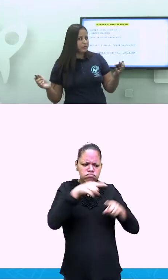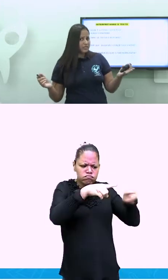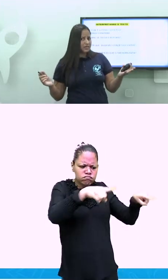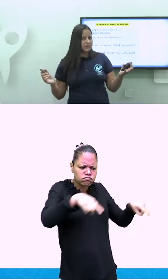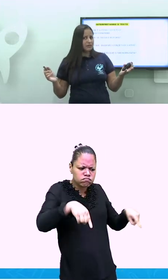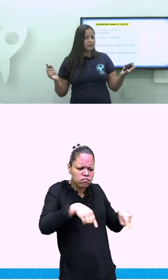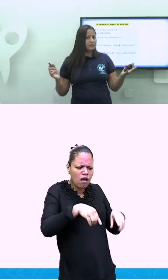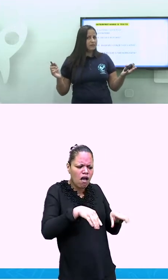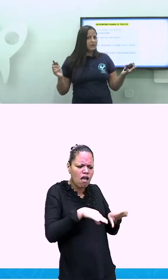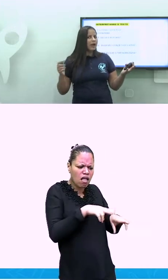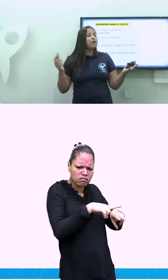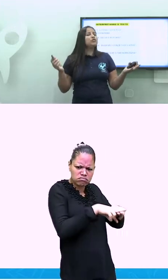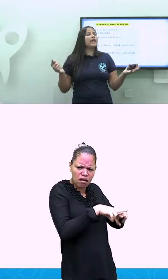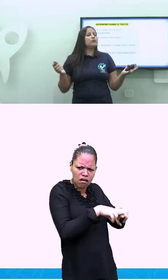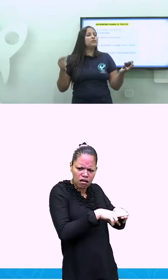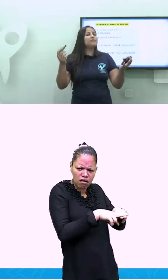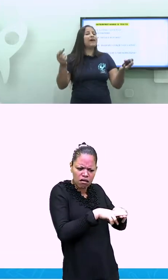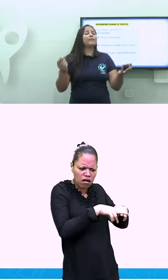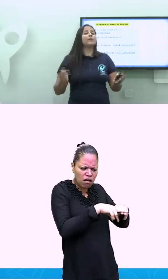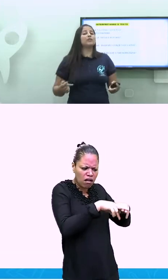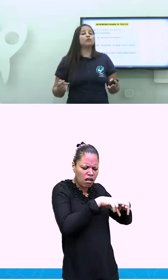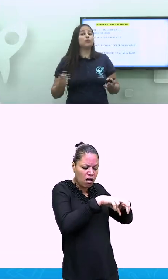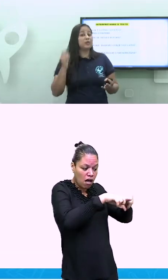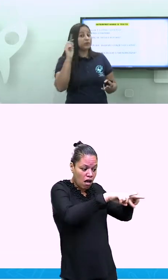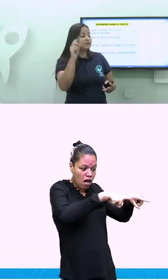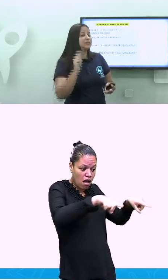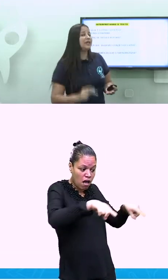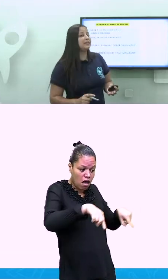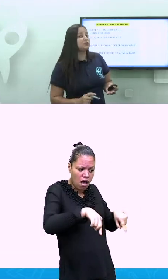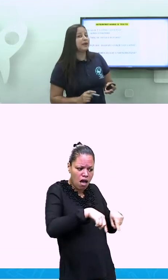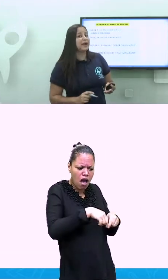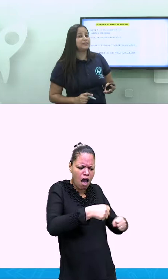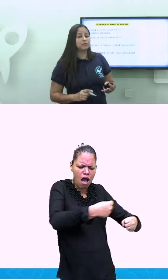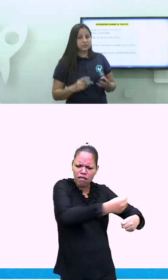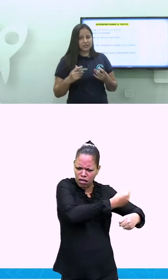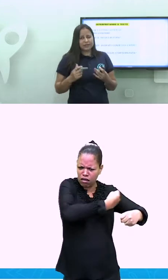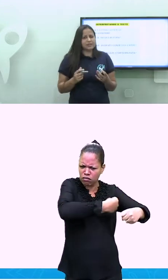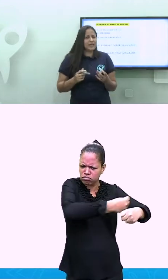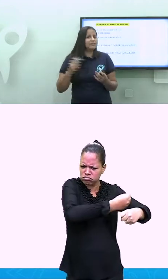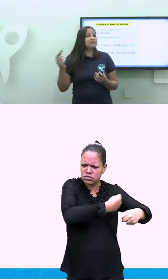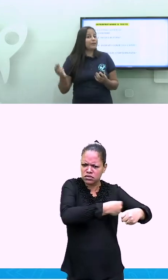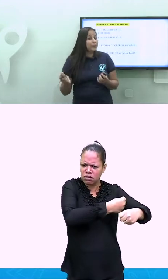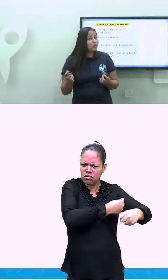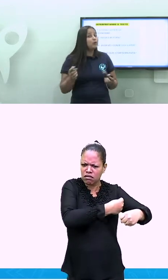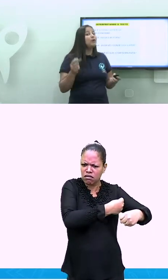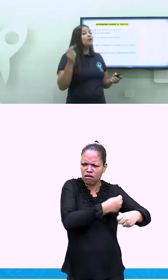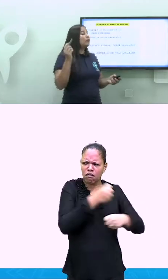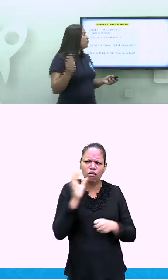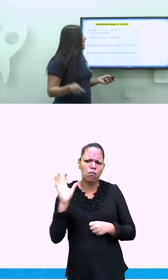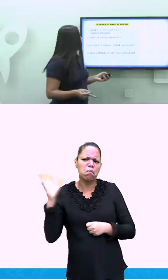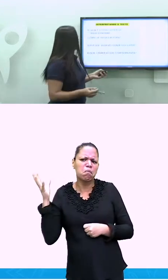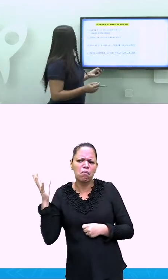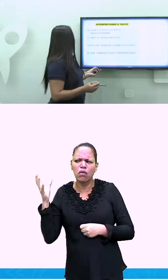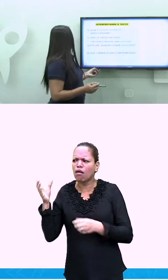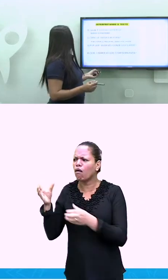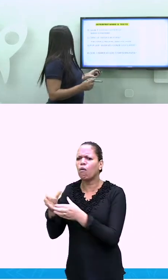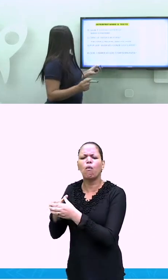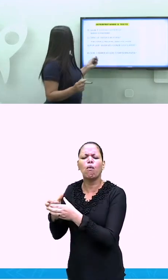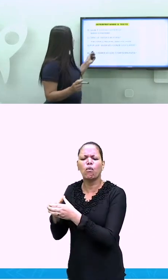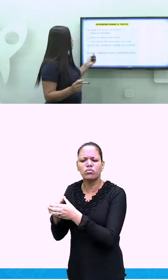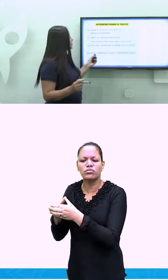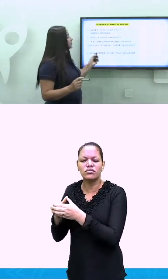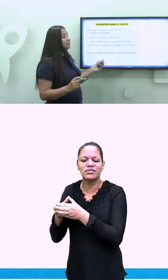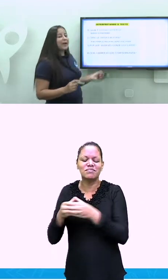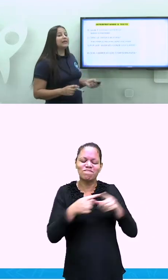Na cozinha? Aonde que a Duda vai para poder dormir quando você está aí na sua casa? Quando você está cansado, você vai para o quarto.